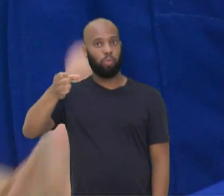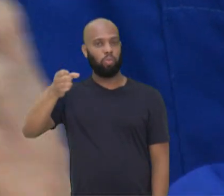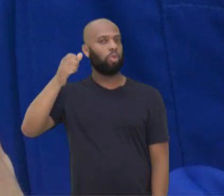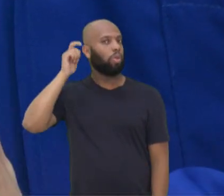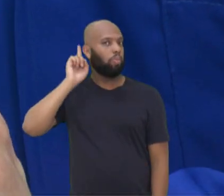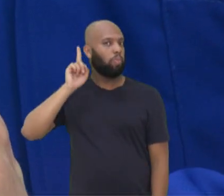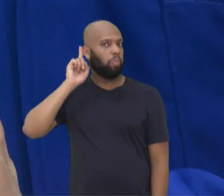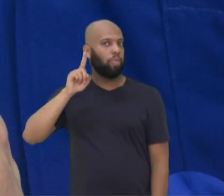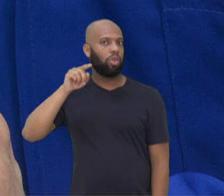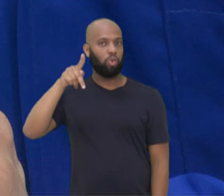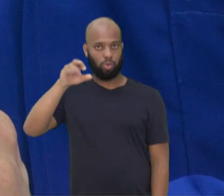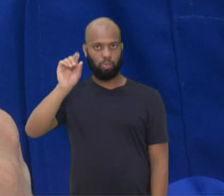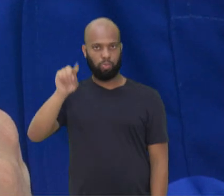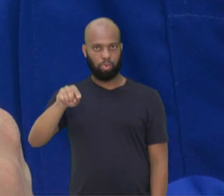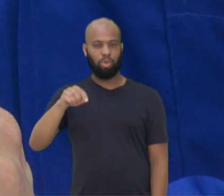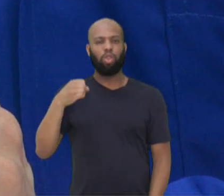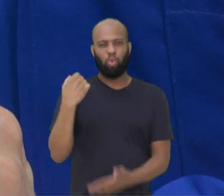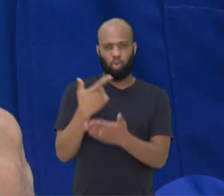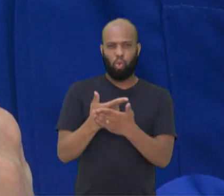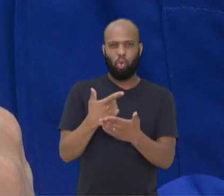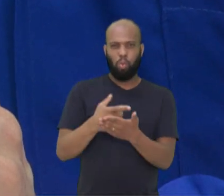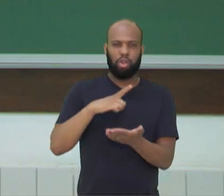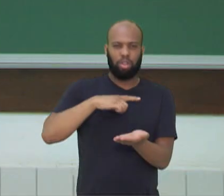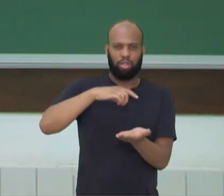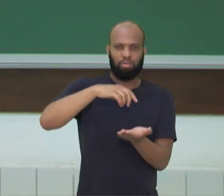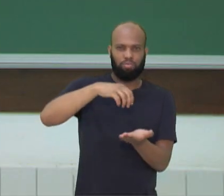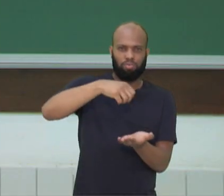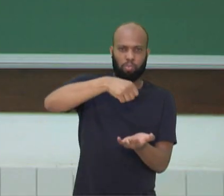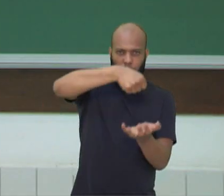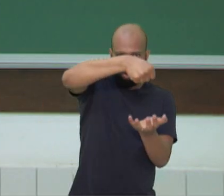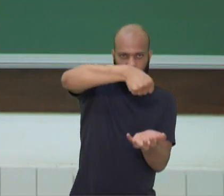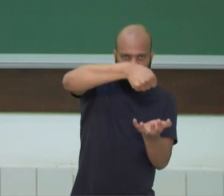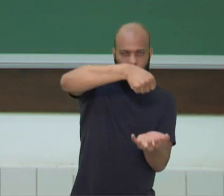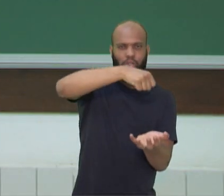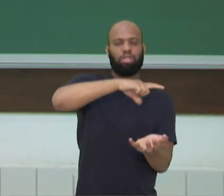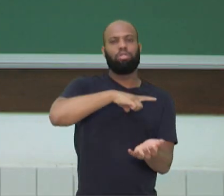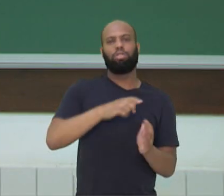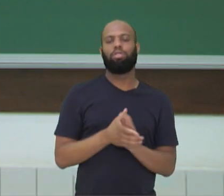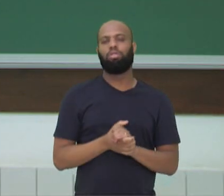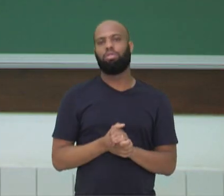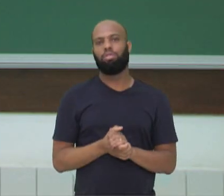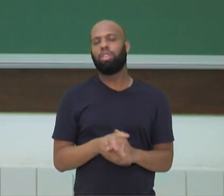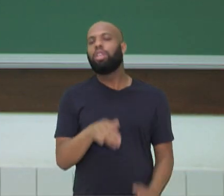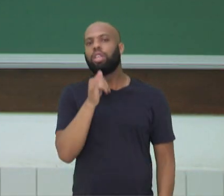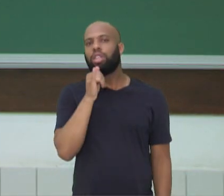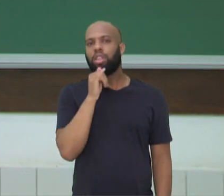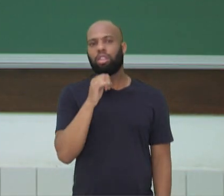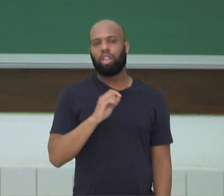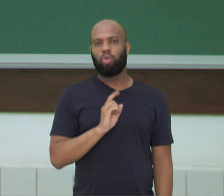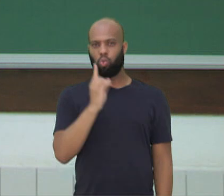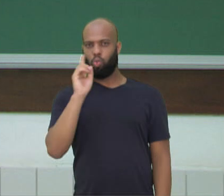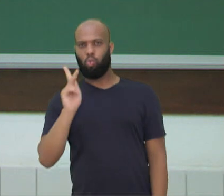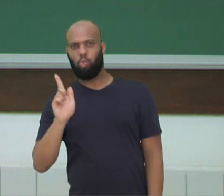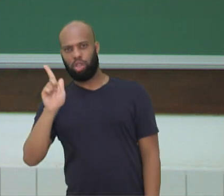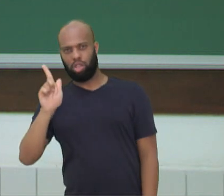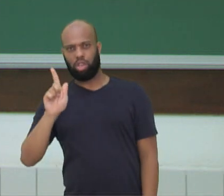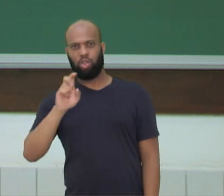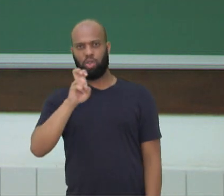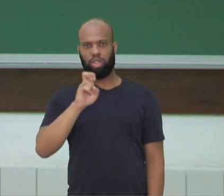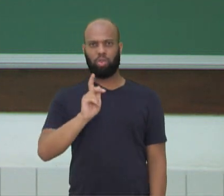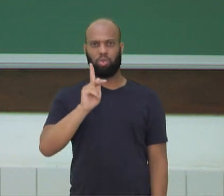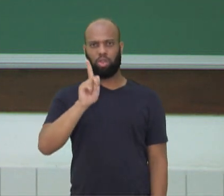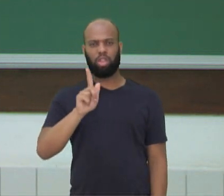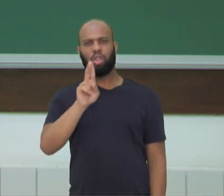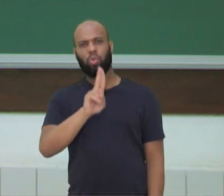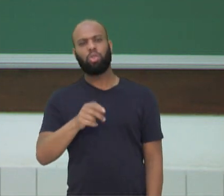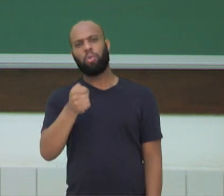materiais de construção. Você compra um pacote com, por exemplo, 1 quilo, 5 quilos, a gente vai usar muito pouco.